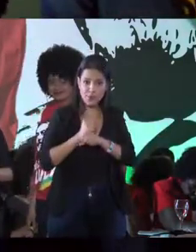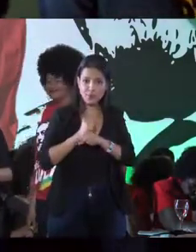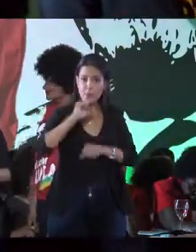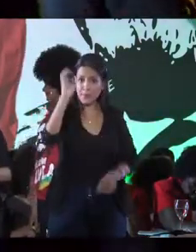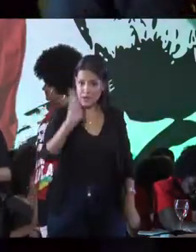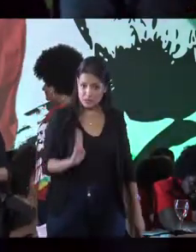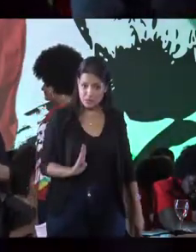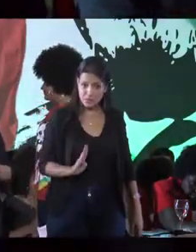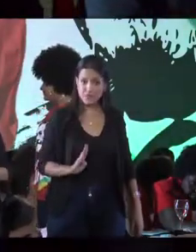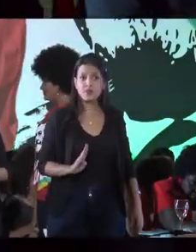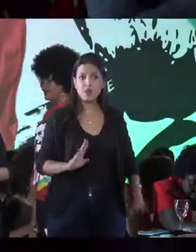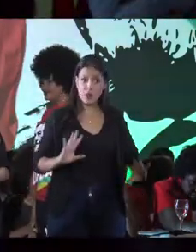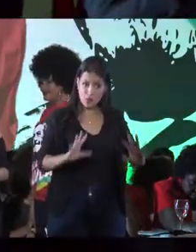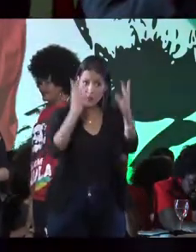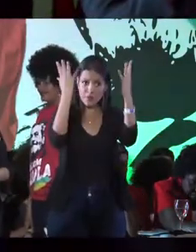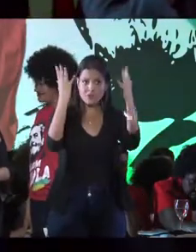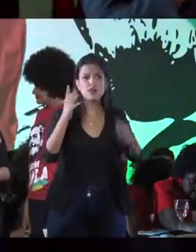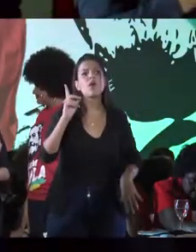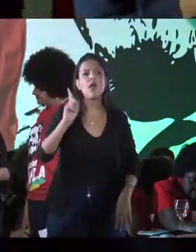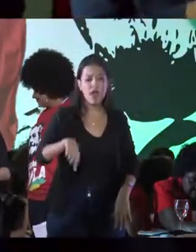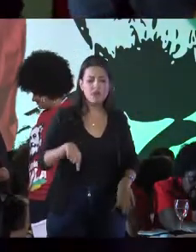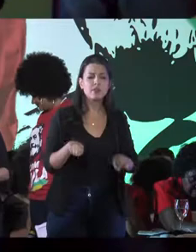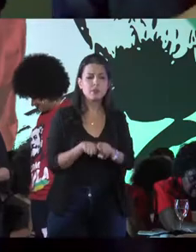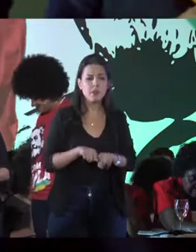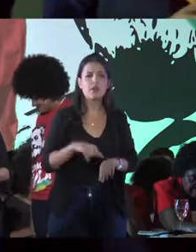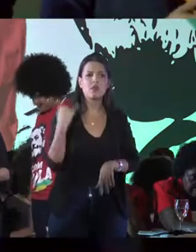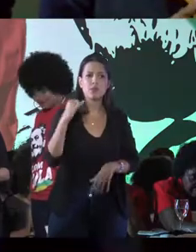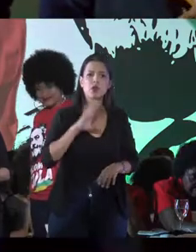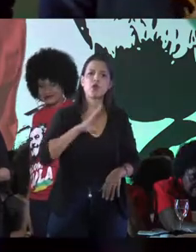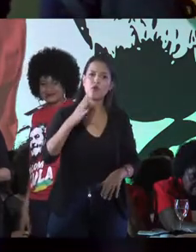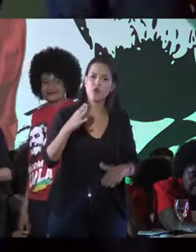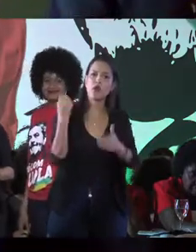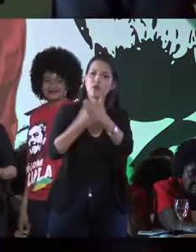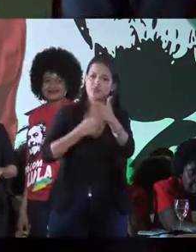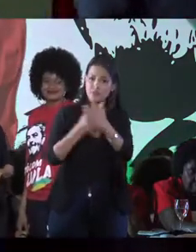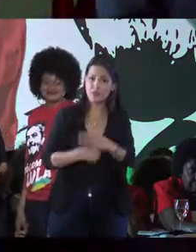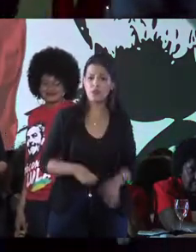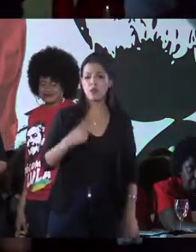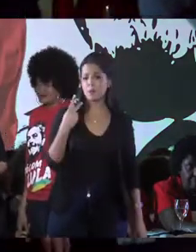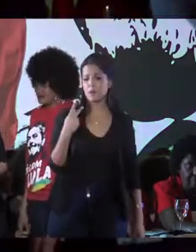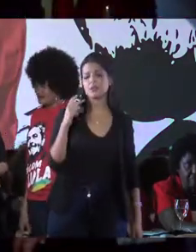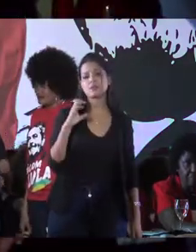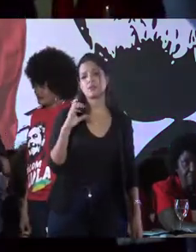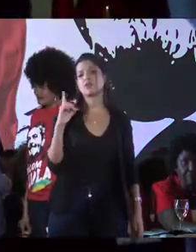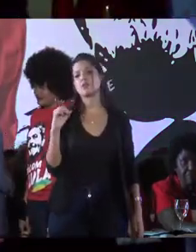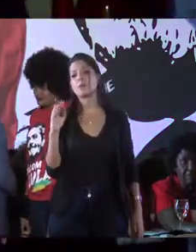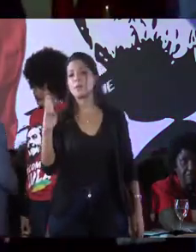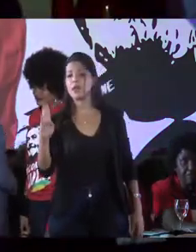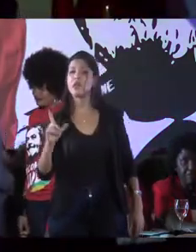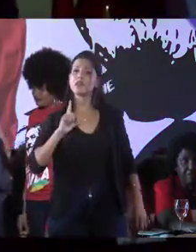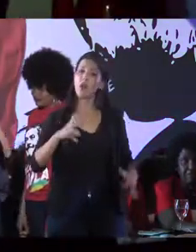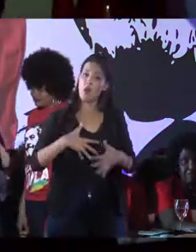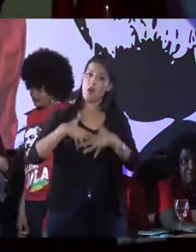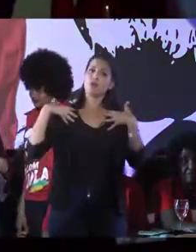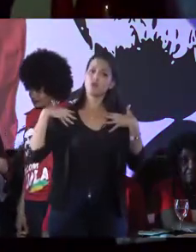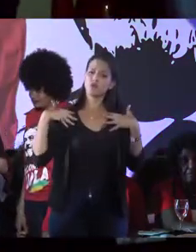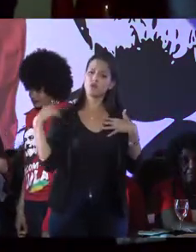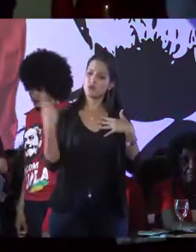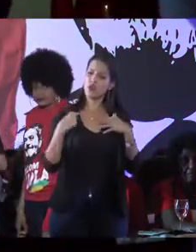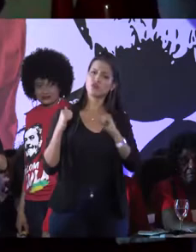é também uma comemoração de combate. O PCdoB tem o orgulho de dizer que combatemos